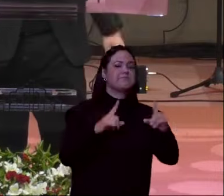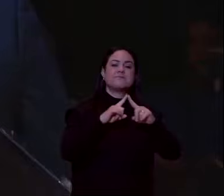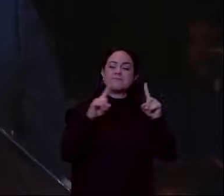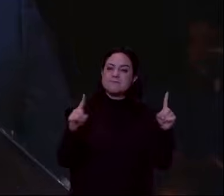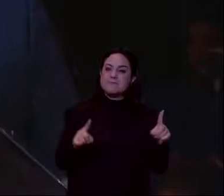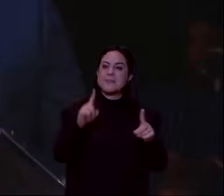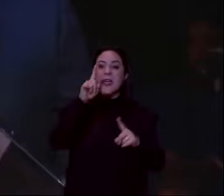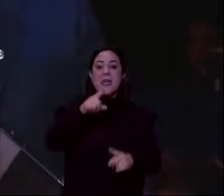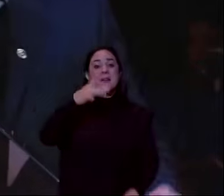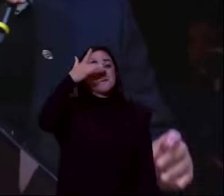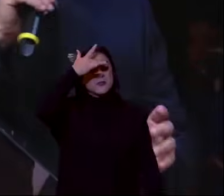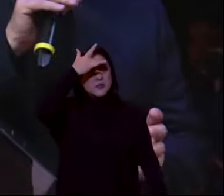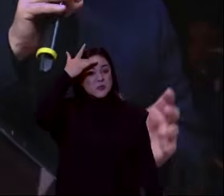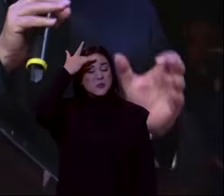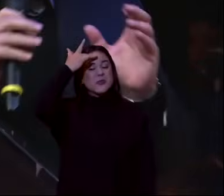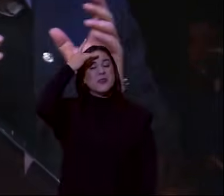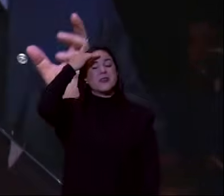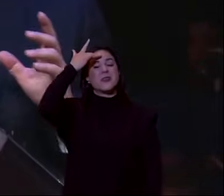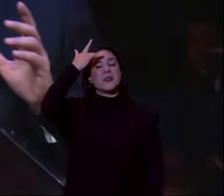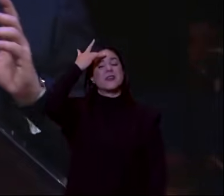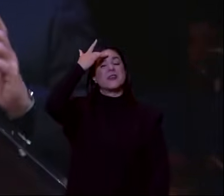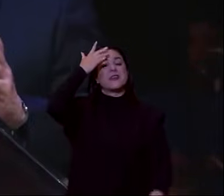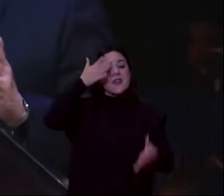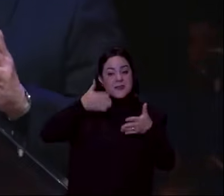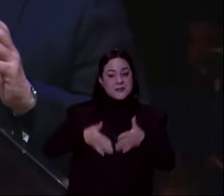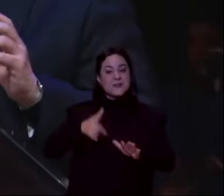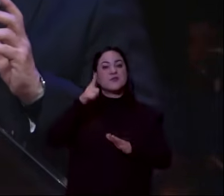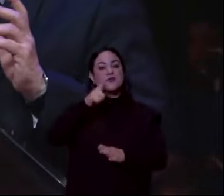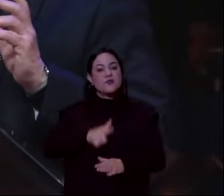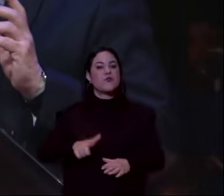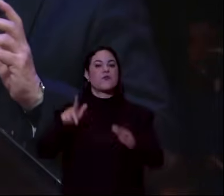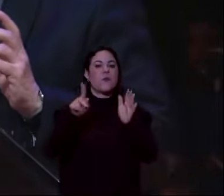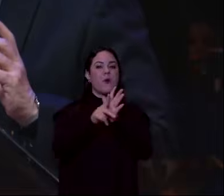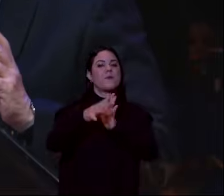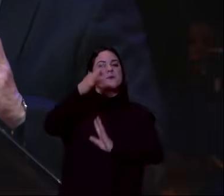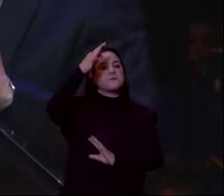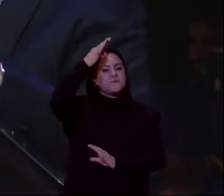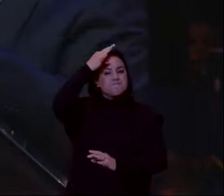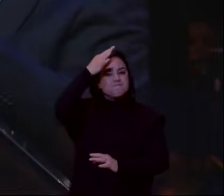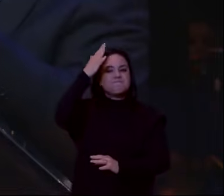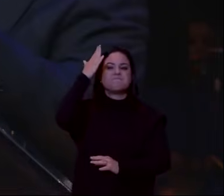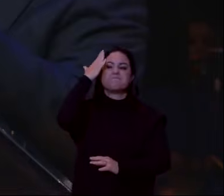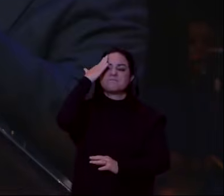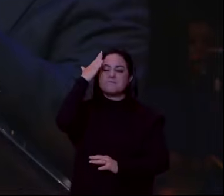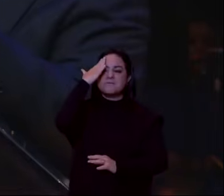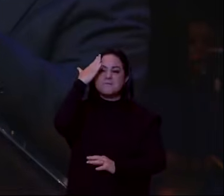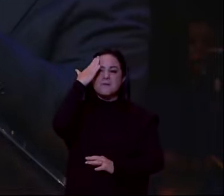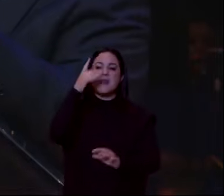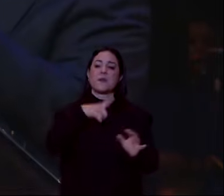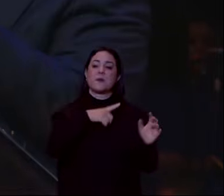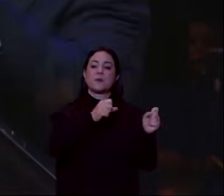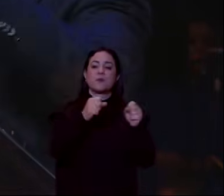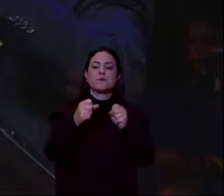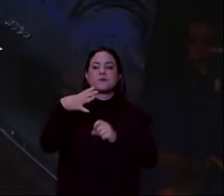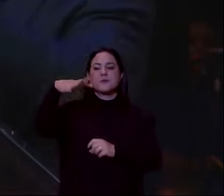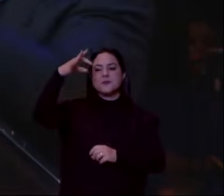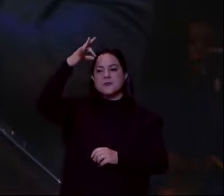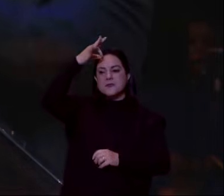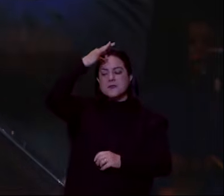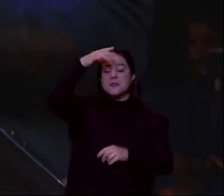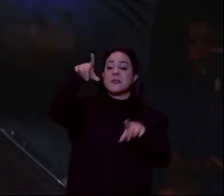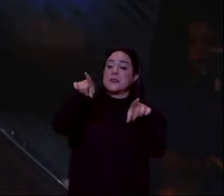Espírito Santo. E naquele momento, aquele som representava não apenas o poder do Espírito, mas